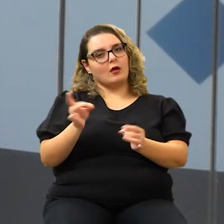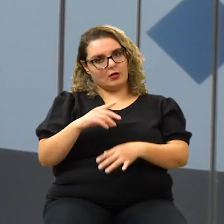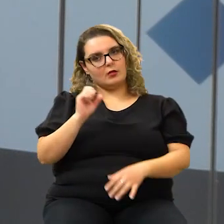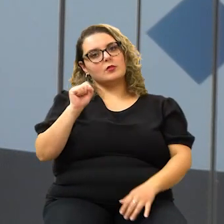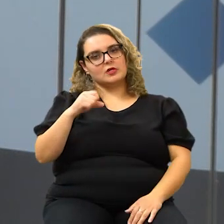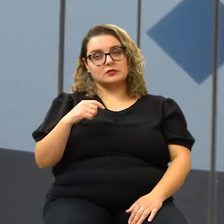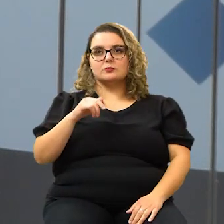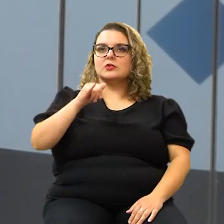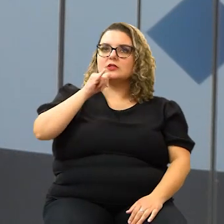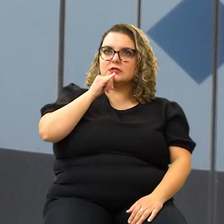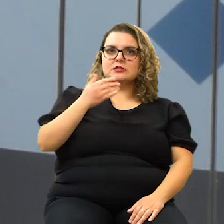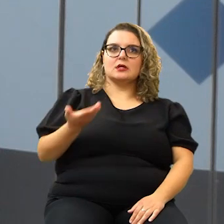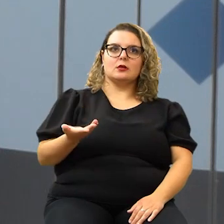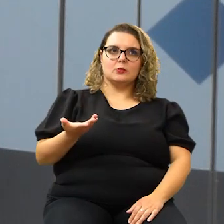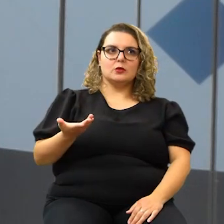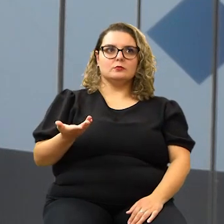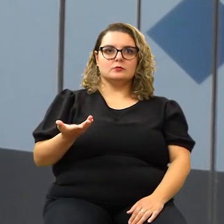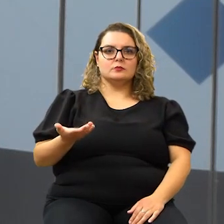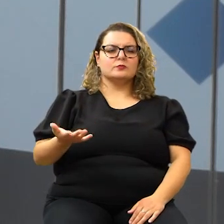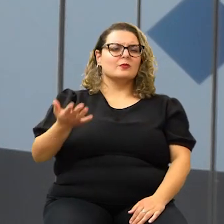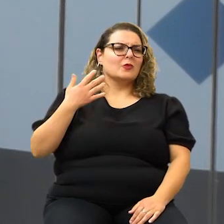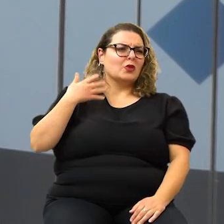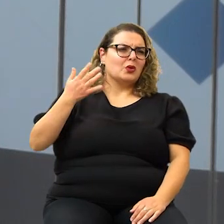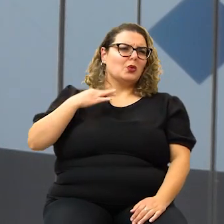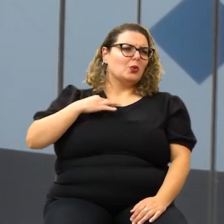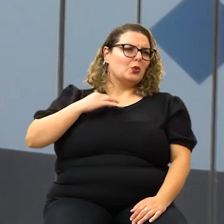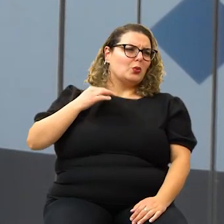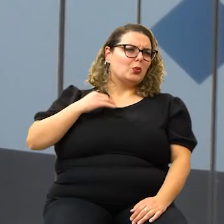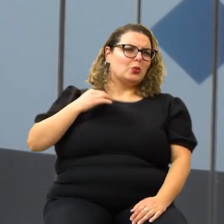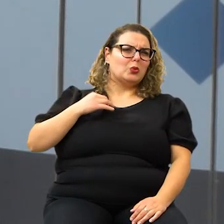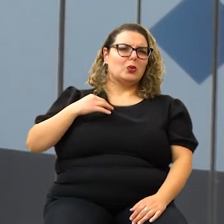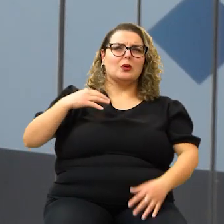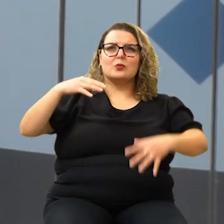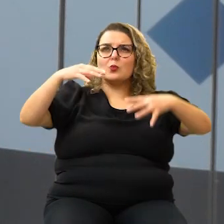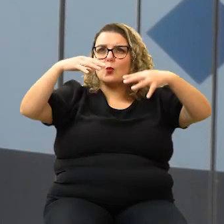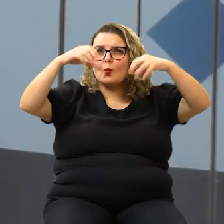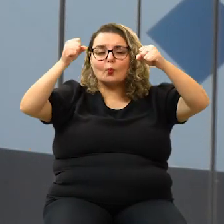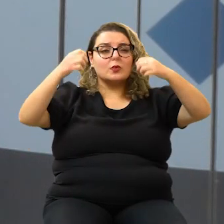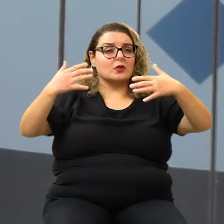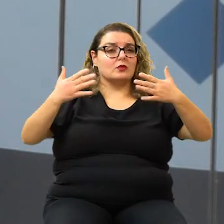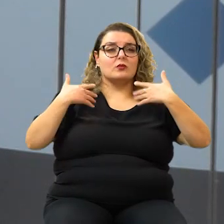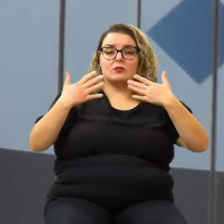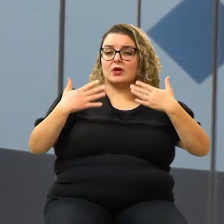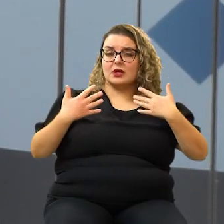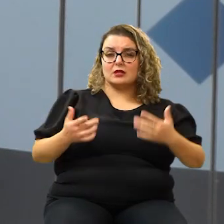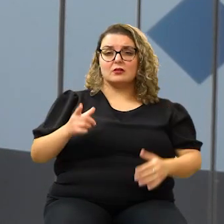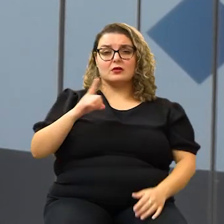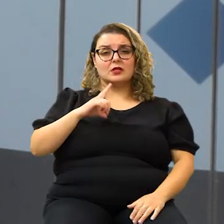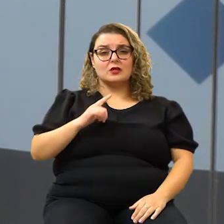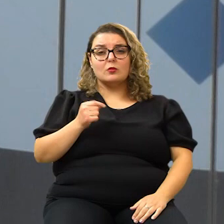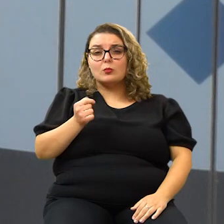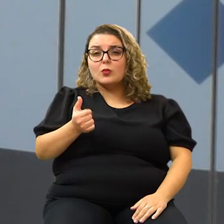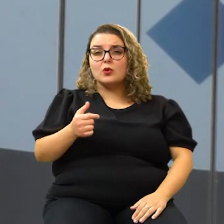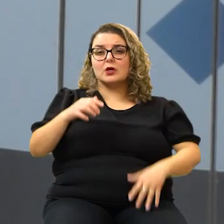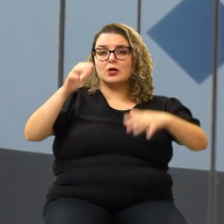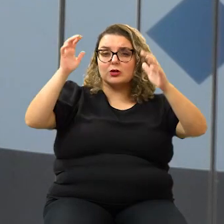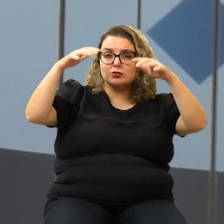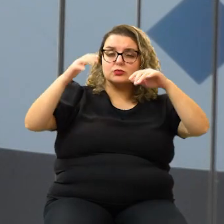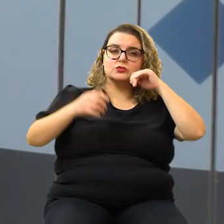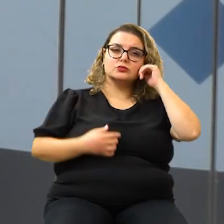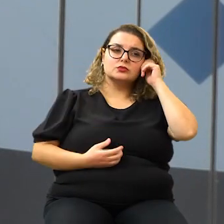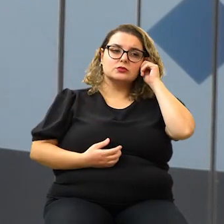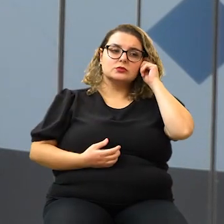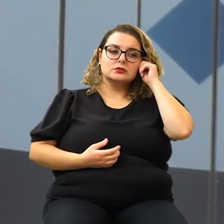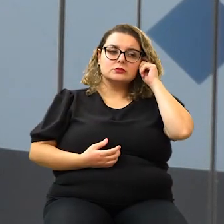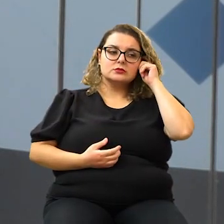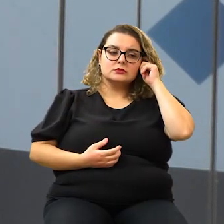com uma situação de muito calor, estiagens, né? O verão mesmo teve pouca chuva, então a gente